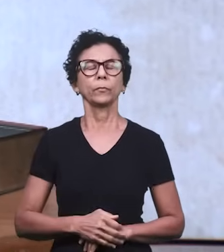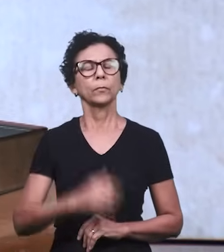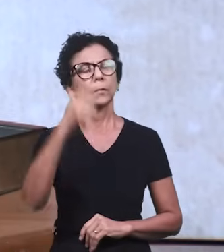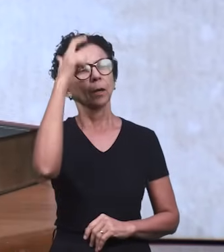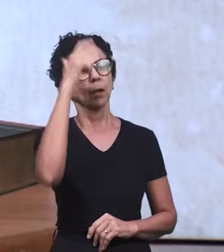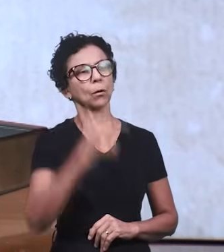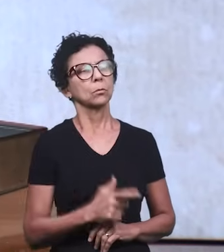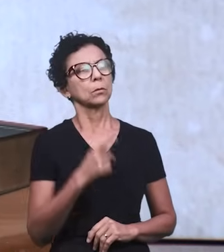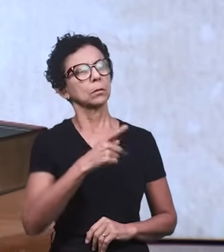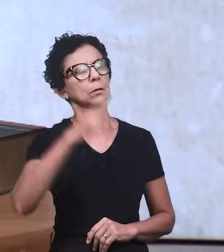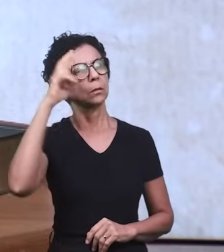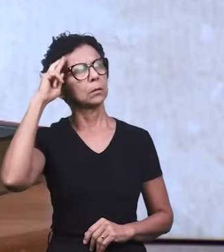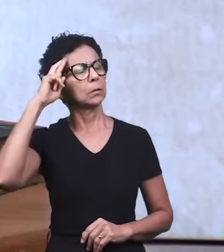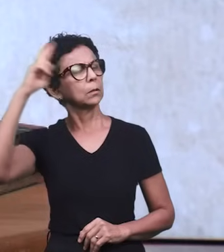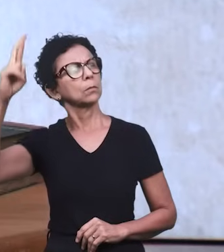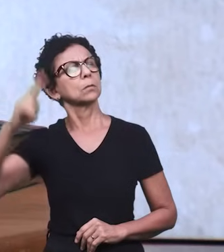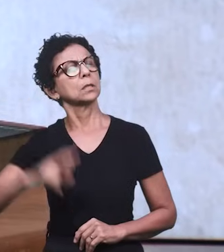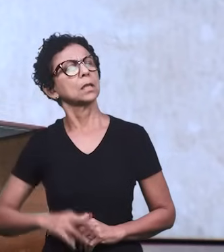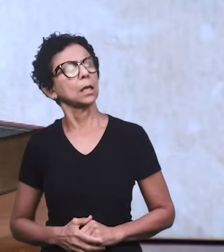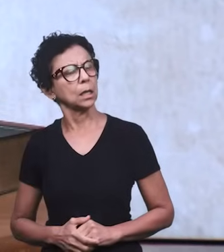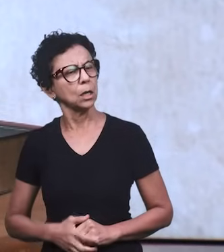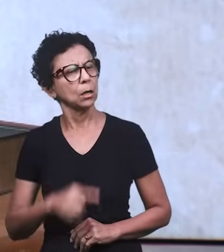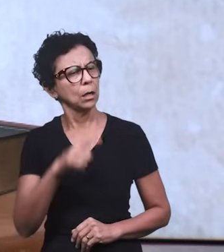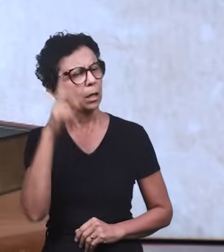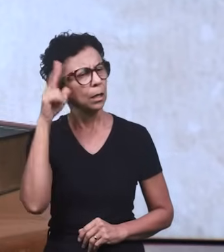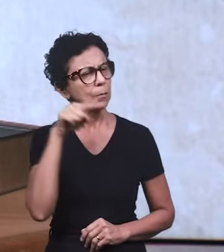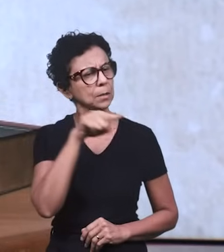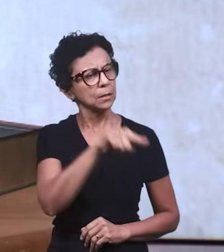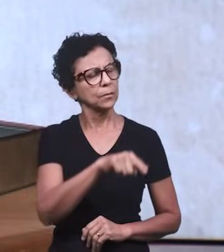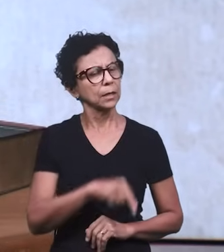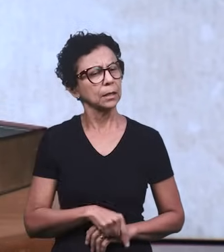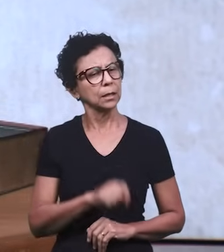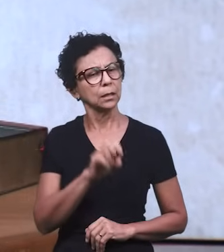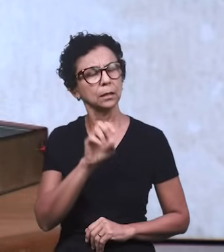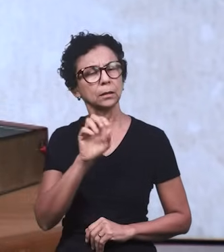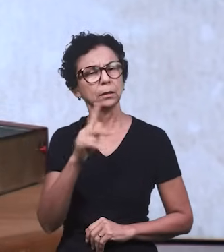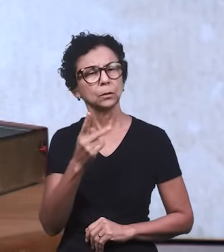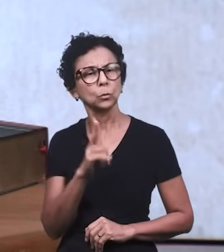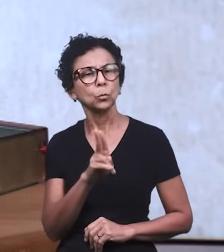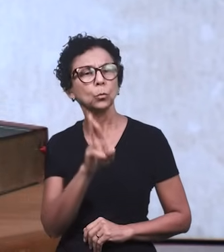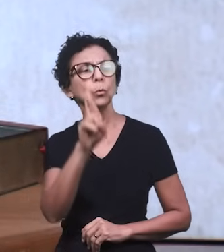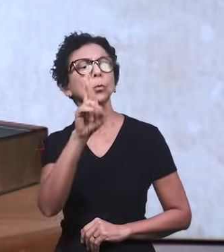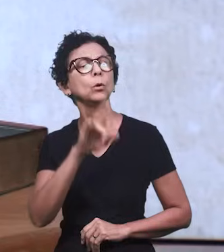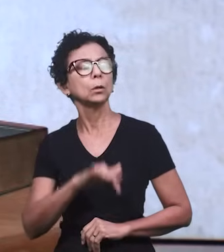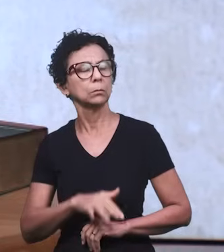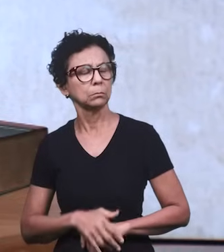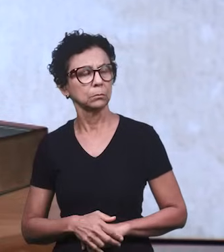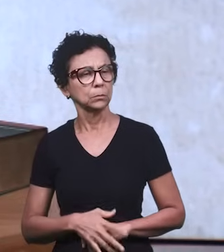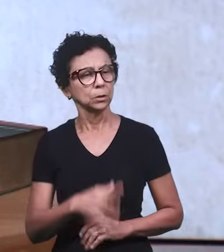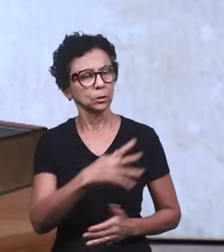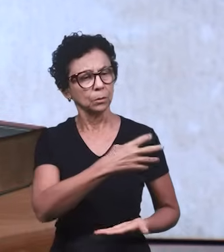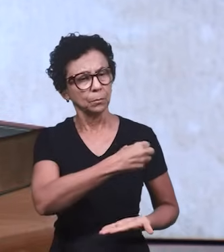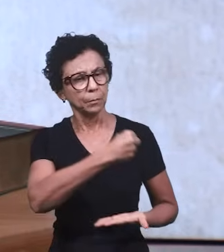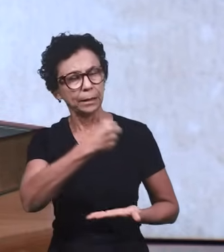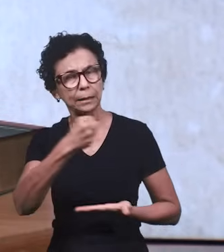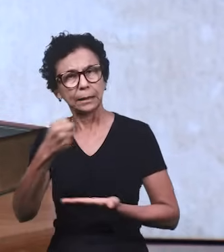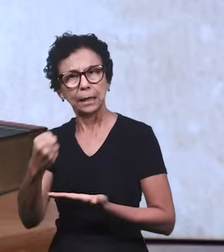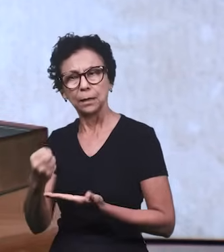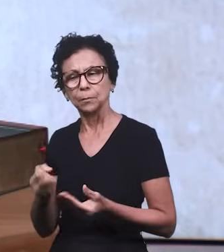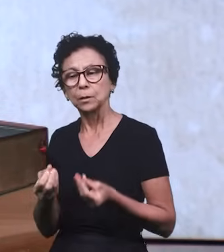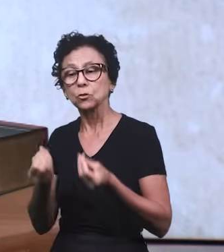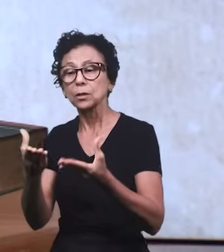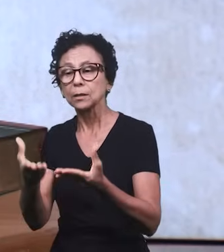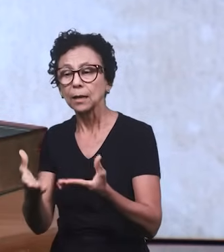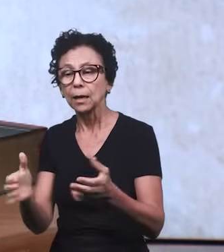senhor que te tirei de ur dos caldeus para dar-te a ti Esta terra para herdes